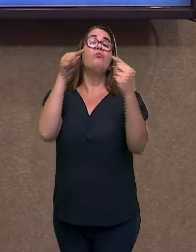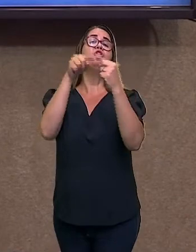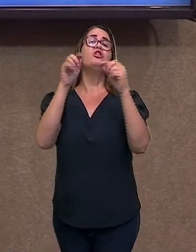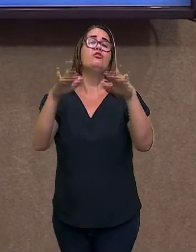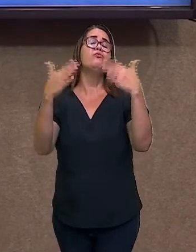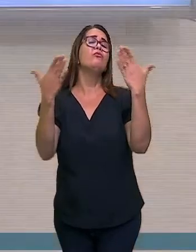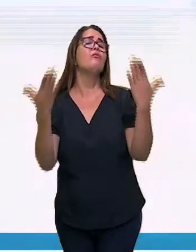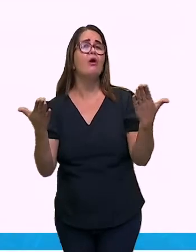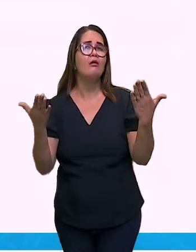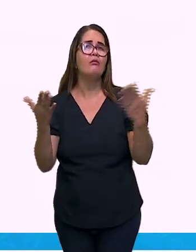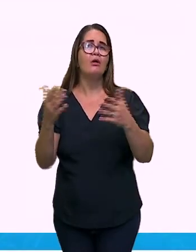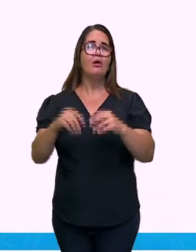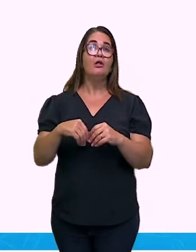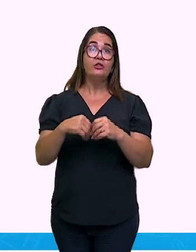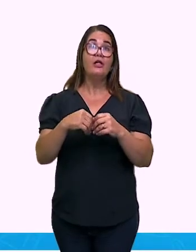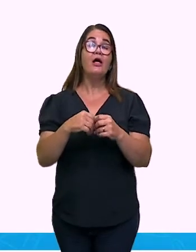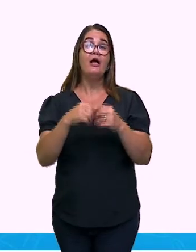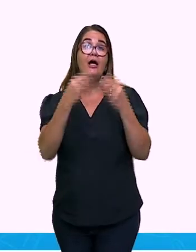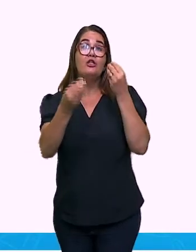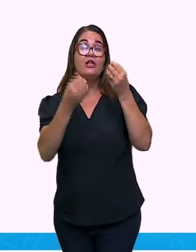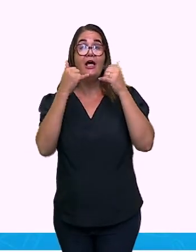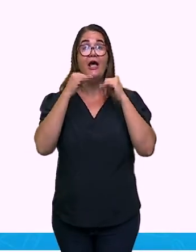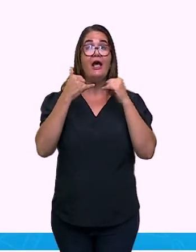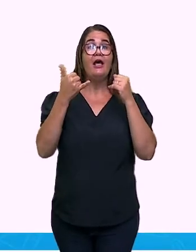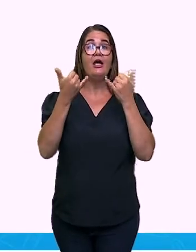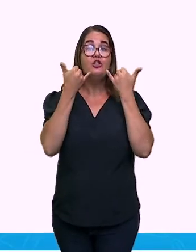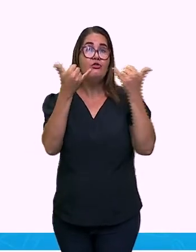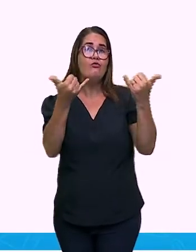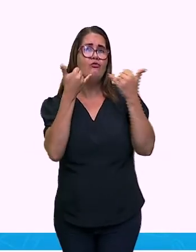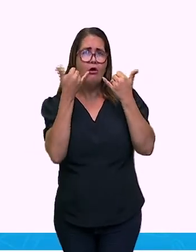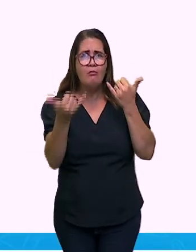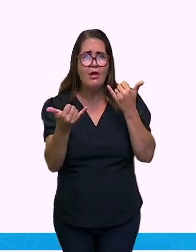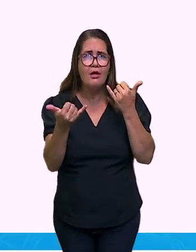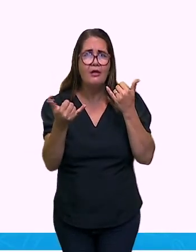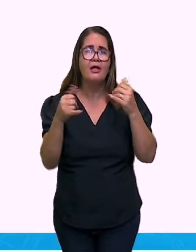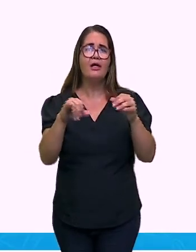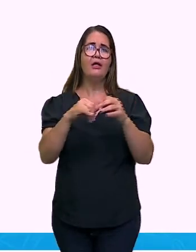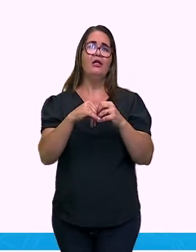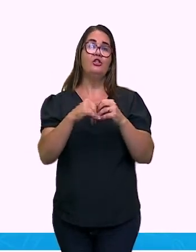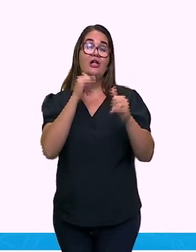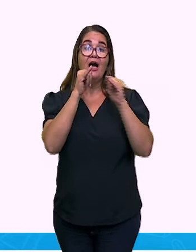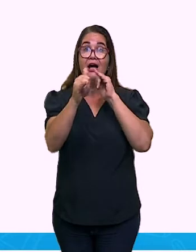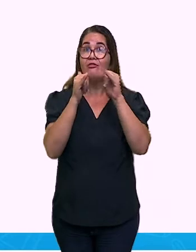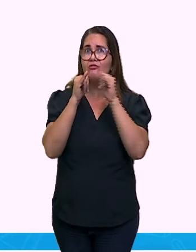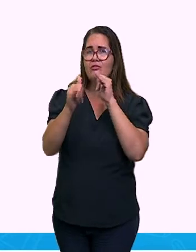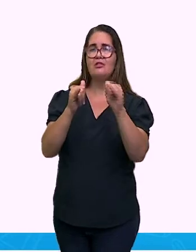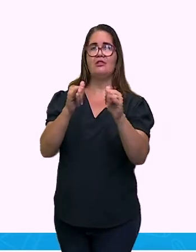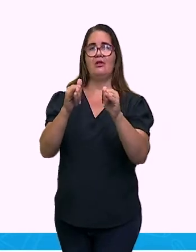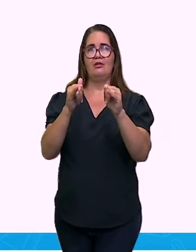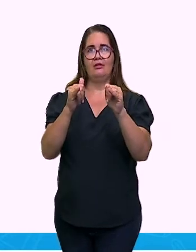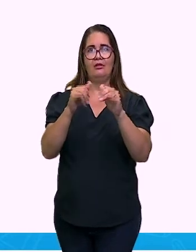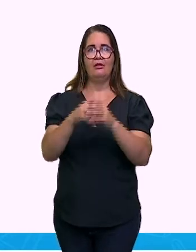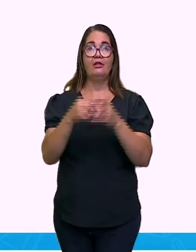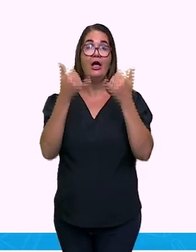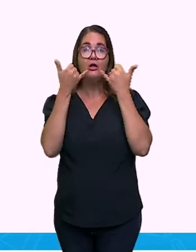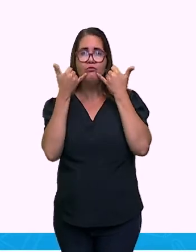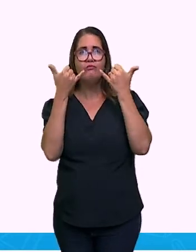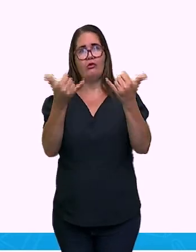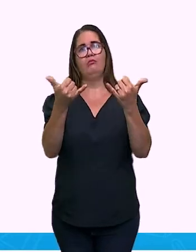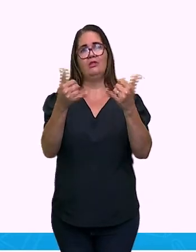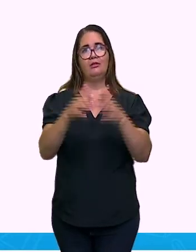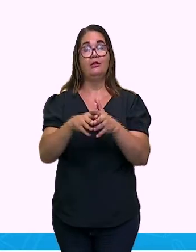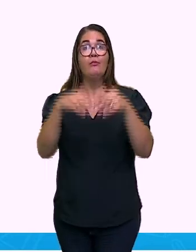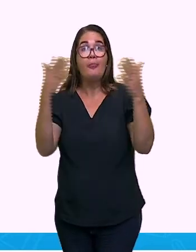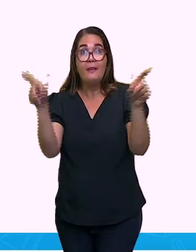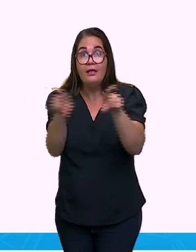O objetivo de informar, no caso da entrevista jornalística, tá? Ela tem a função de informar. E